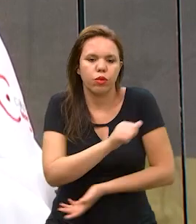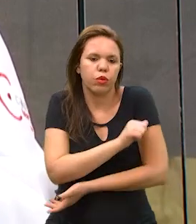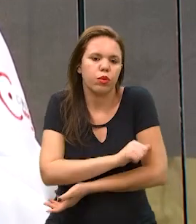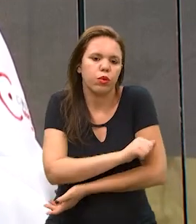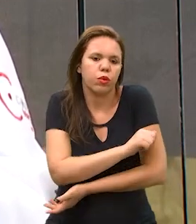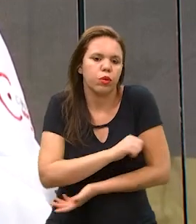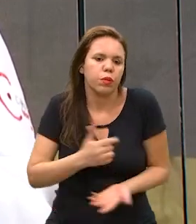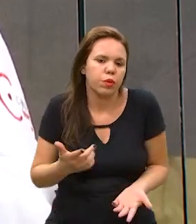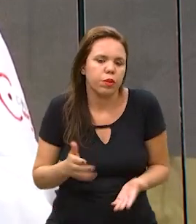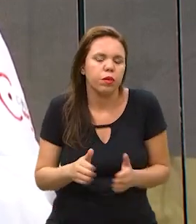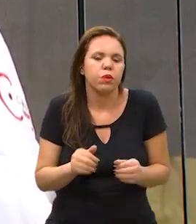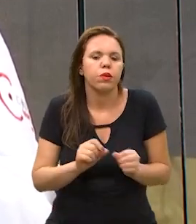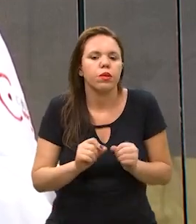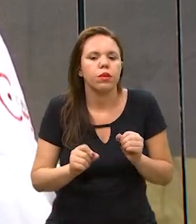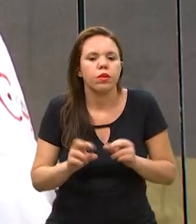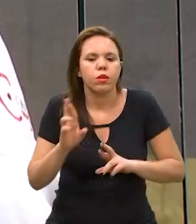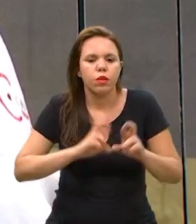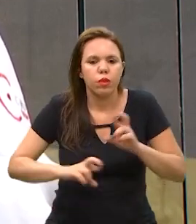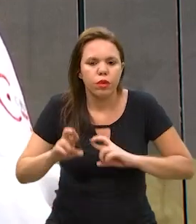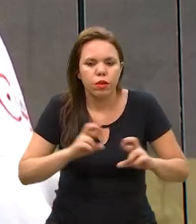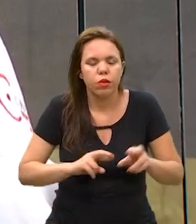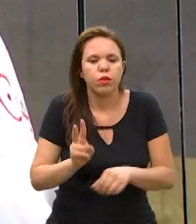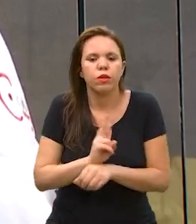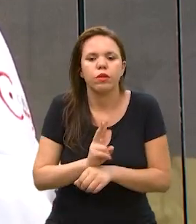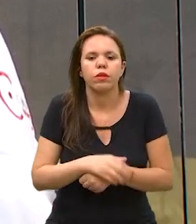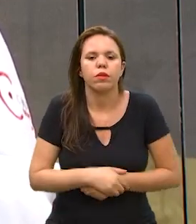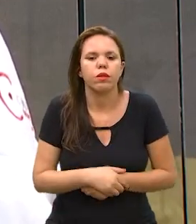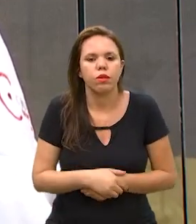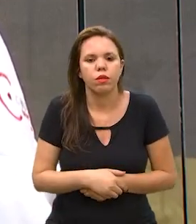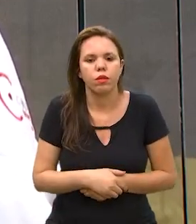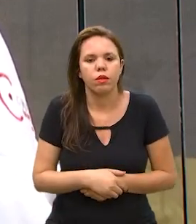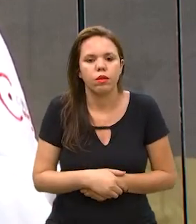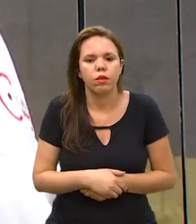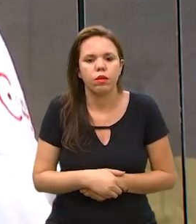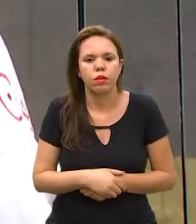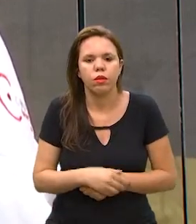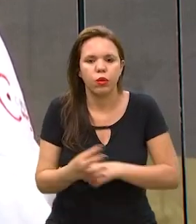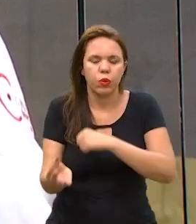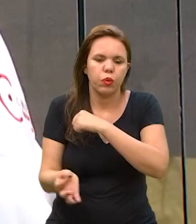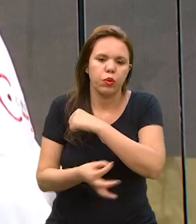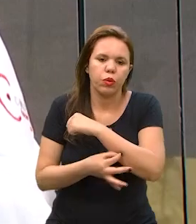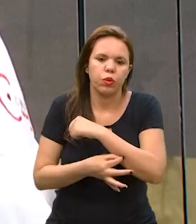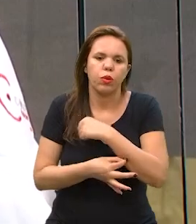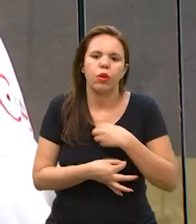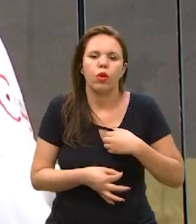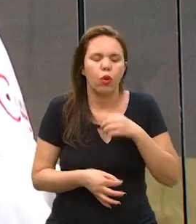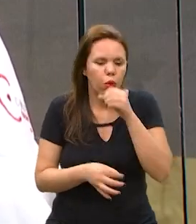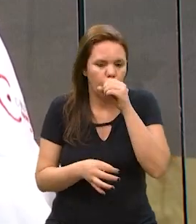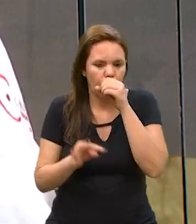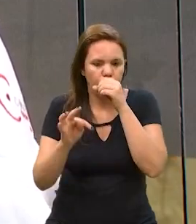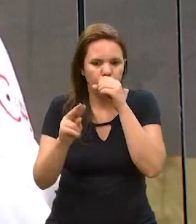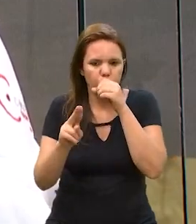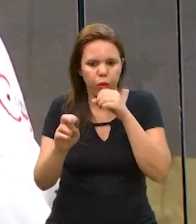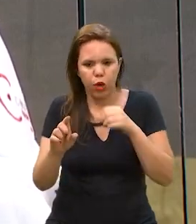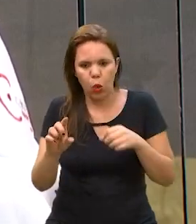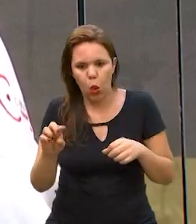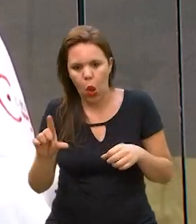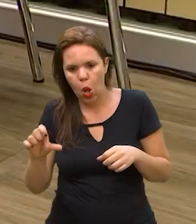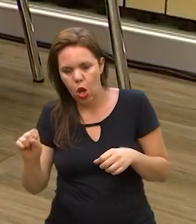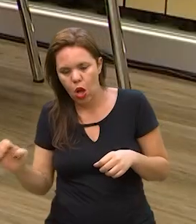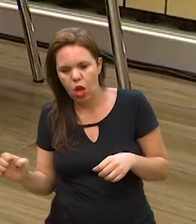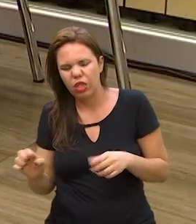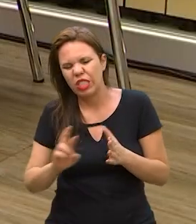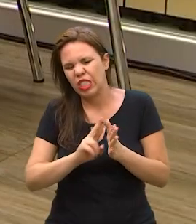solicitam? Eles solicitam exames de vigilância, dengue, tuberculose, chikungunya,